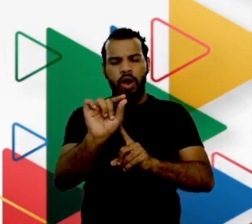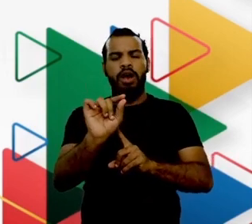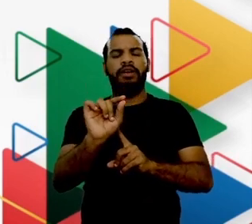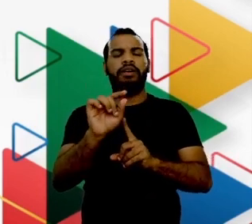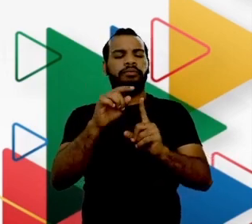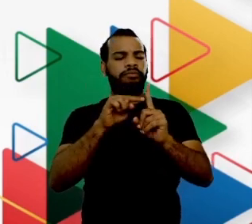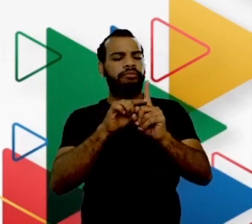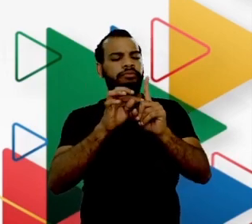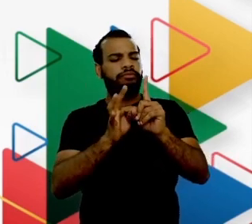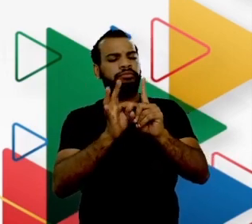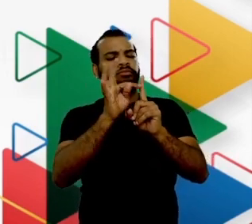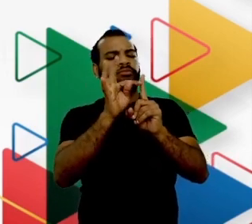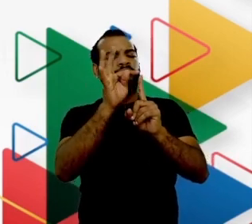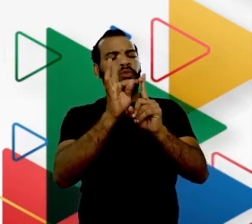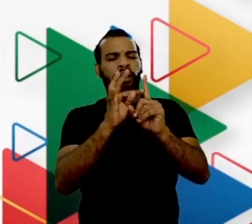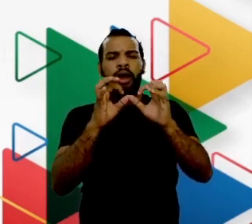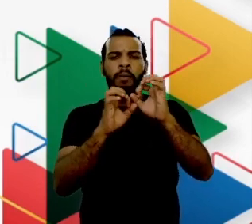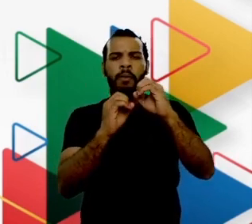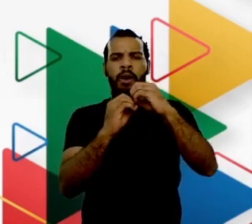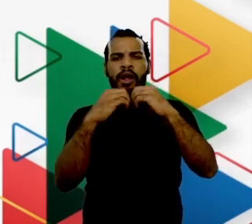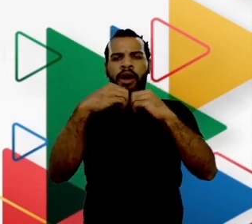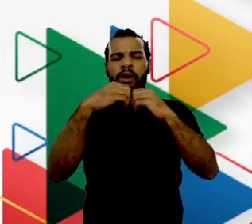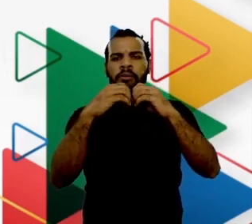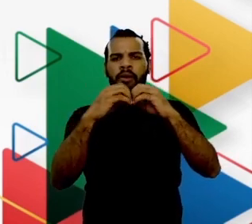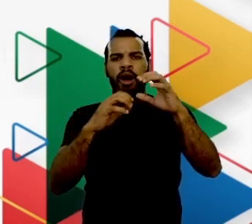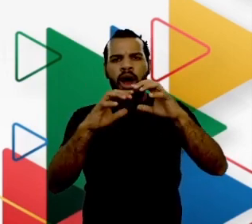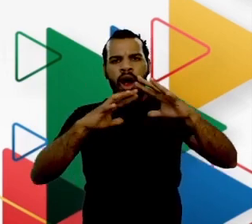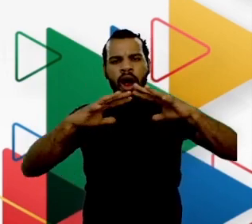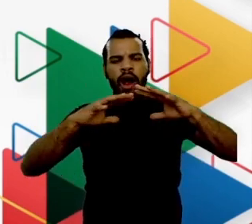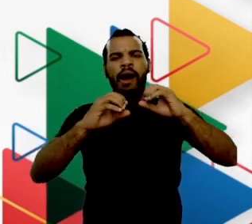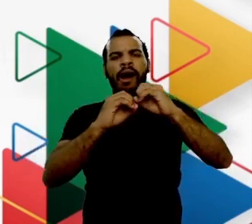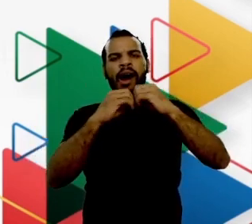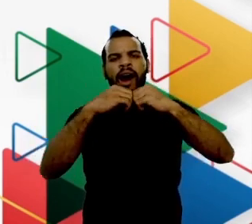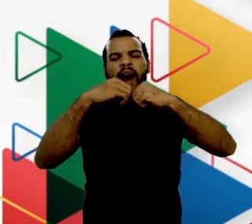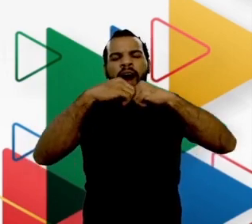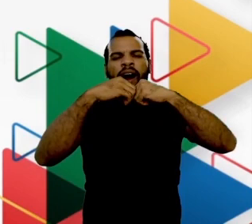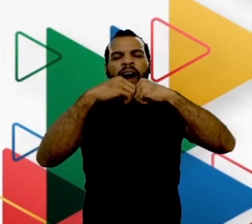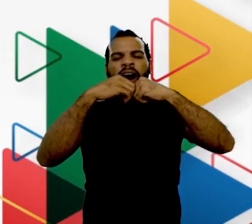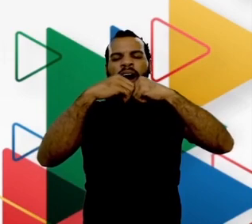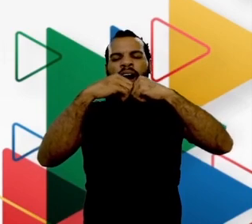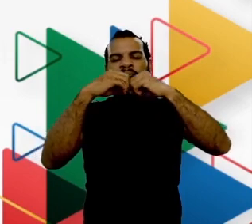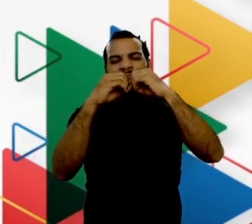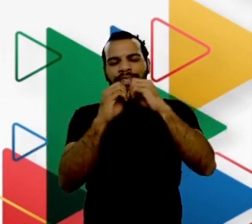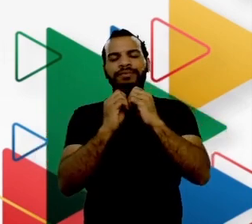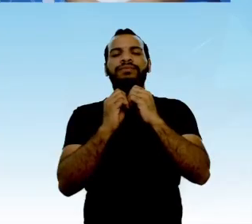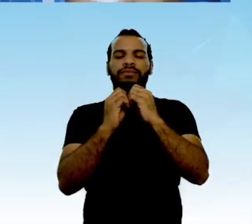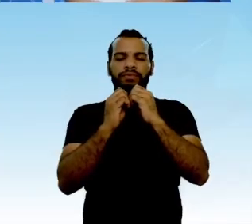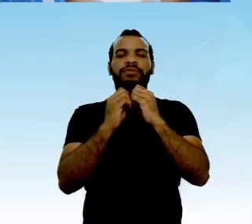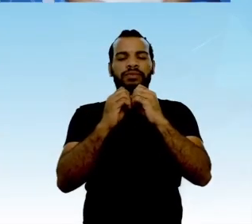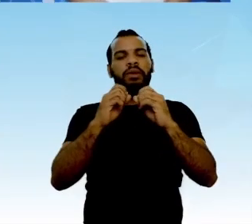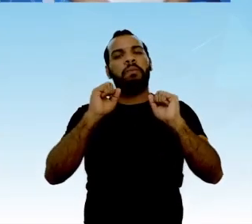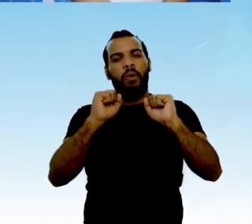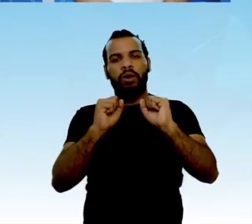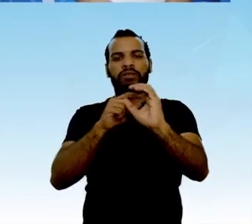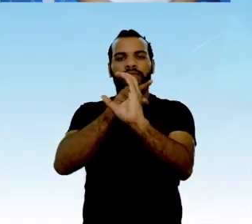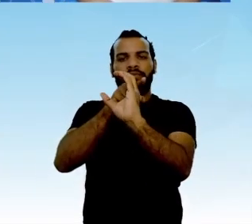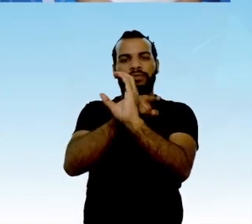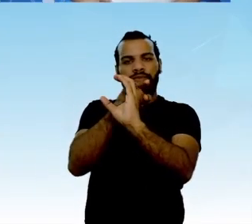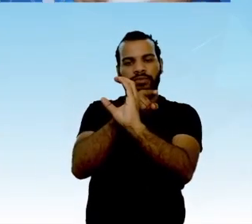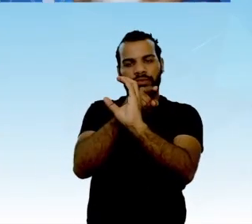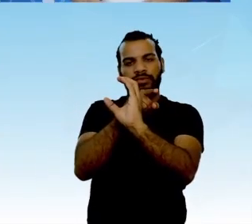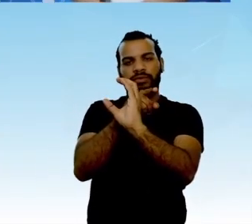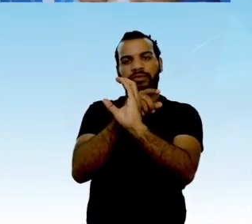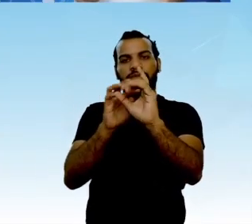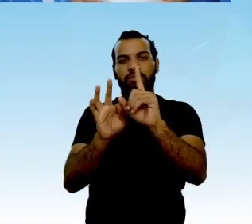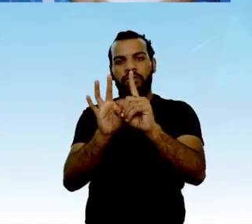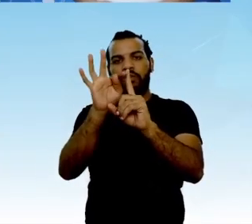grau de agitação das moléculas. Lembra? A temperatura pode ser dada em graus Celsius, pode ser fornecida